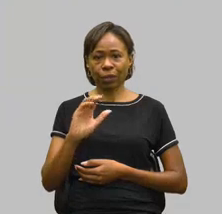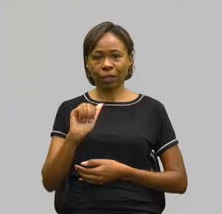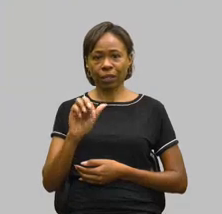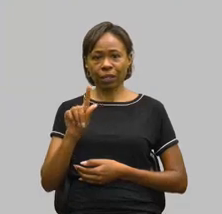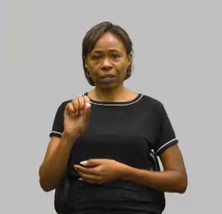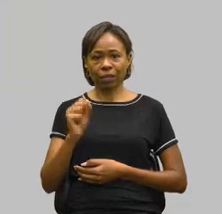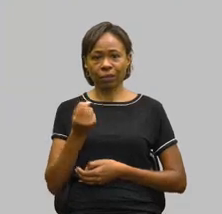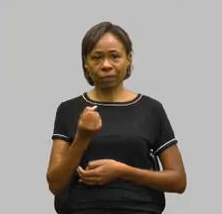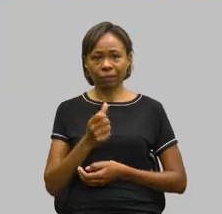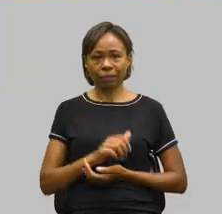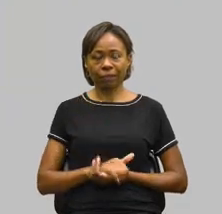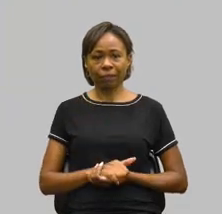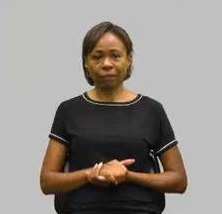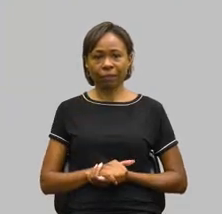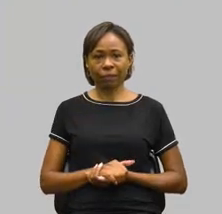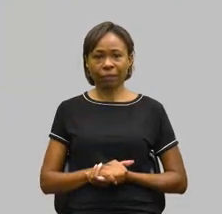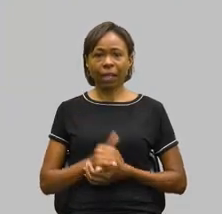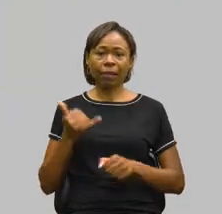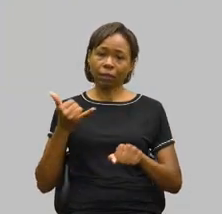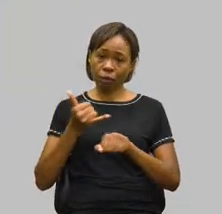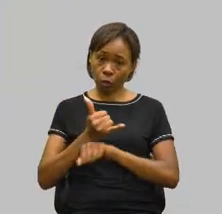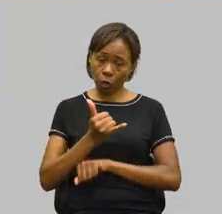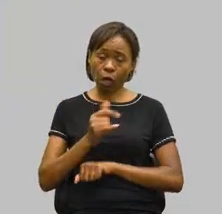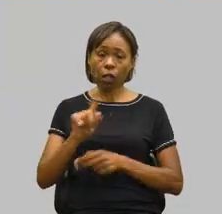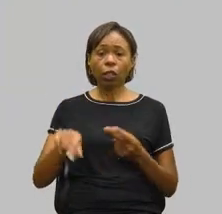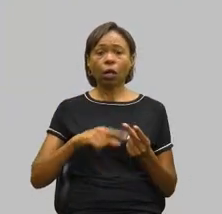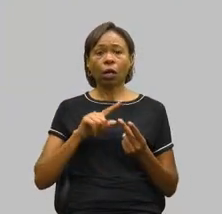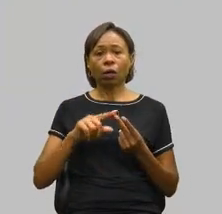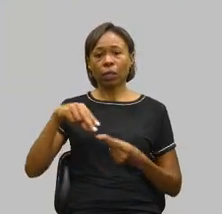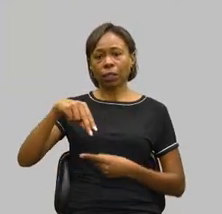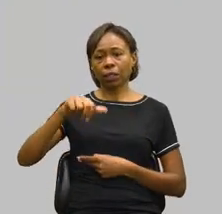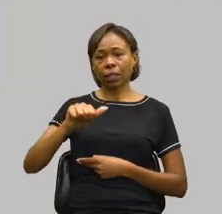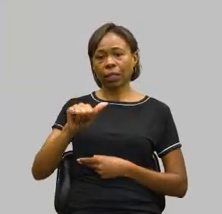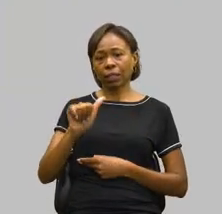Ares na sua ausência deputada naara